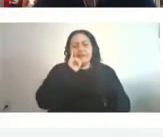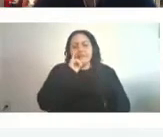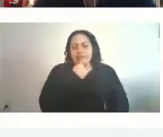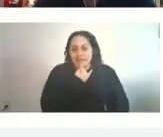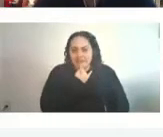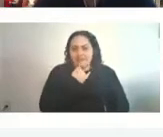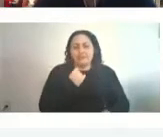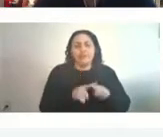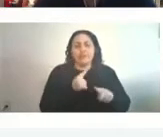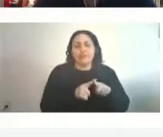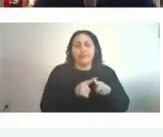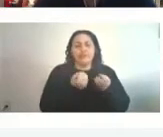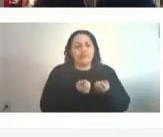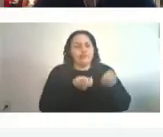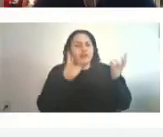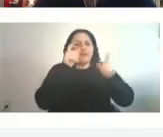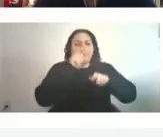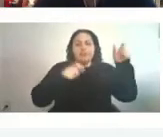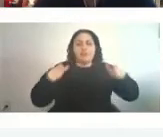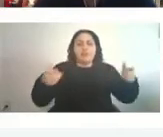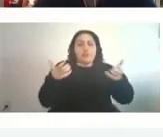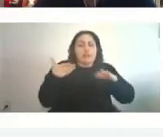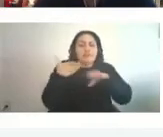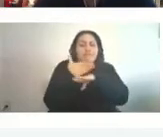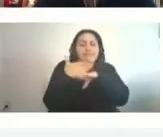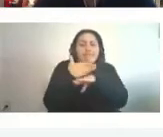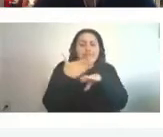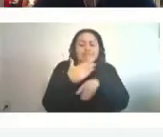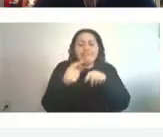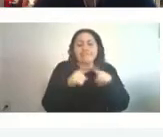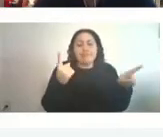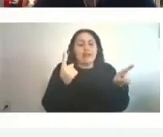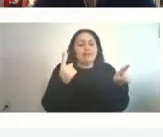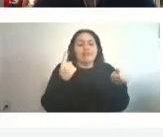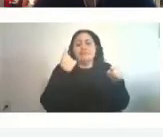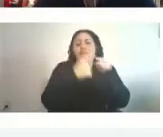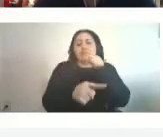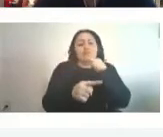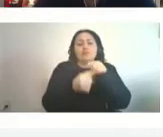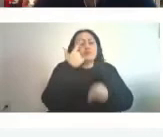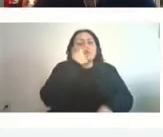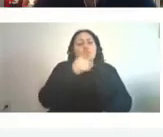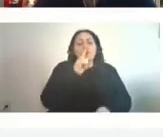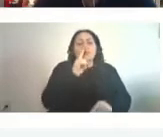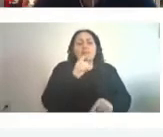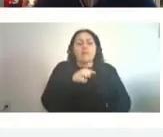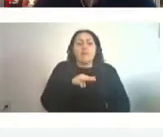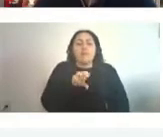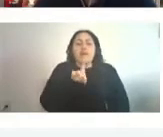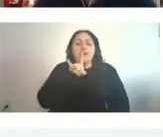alcançavam aquilo que a média esperada propunha. Pode passar.